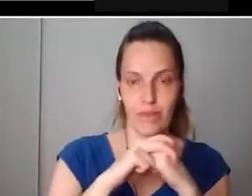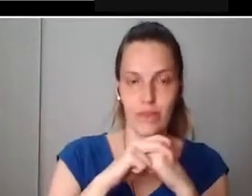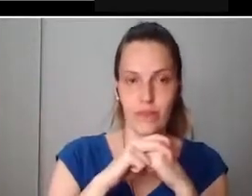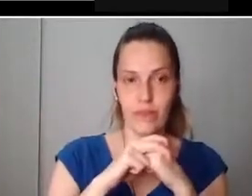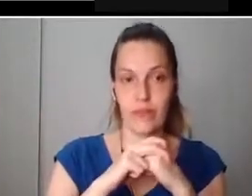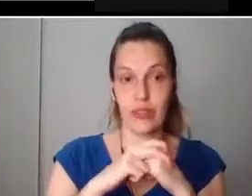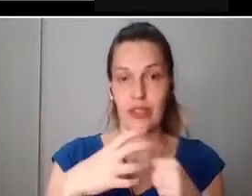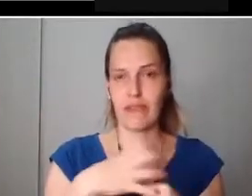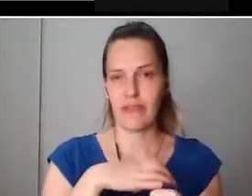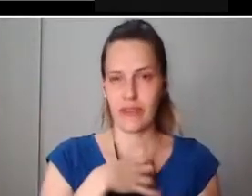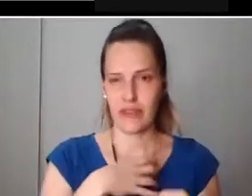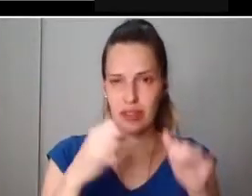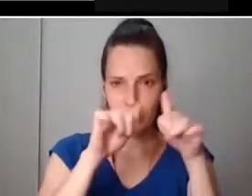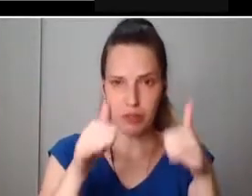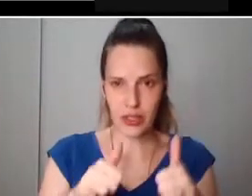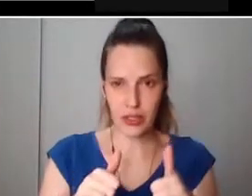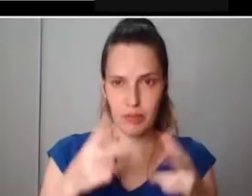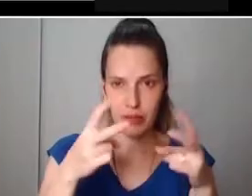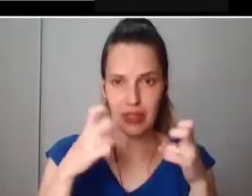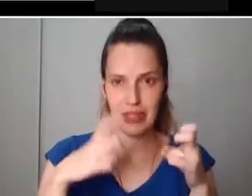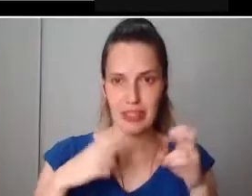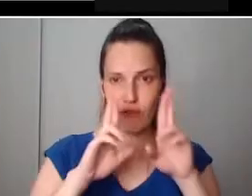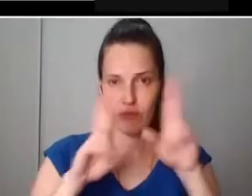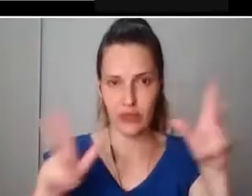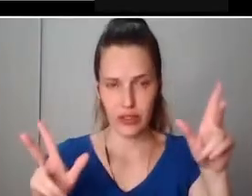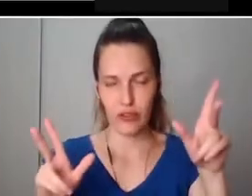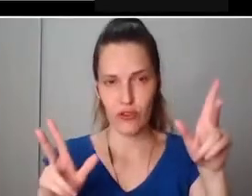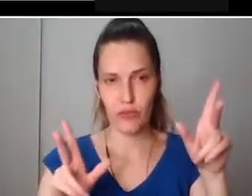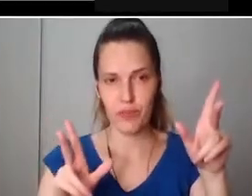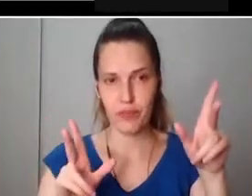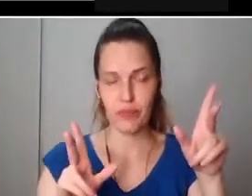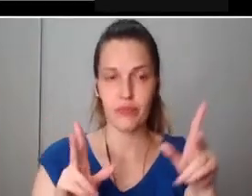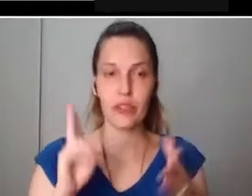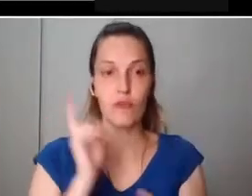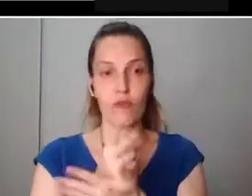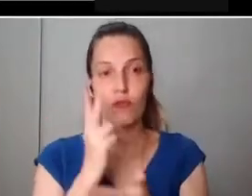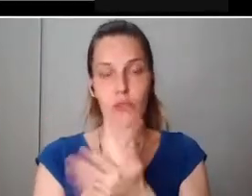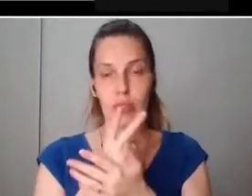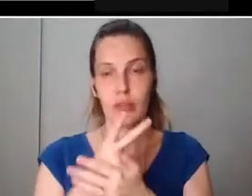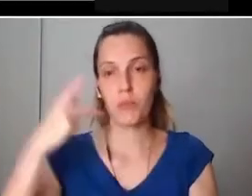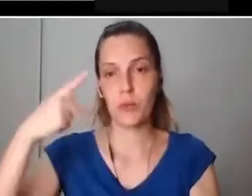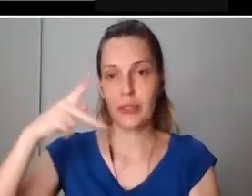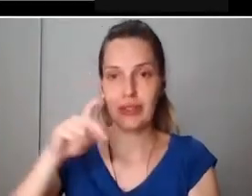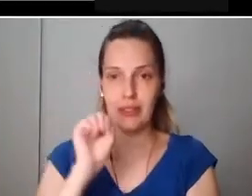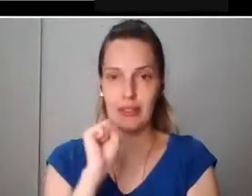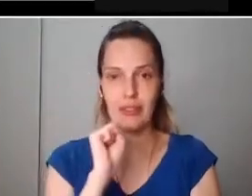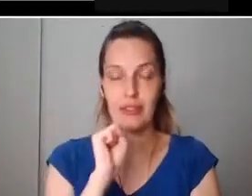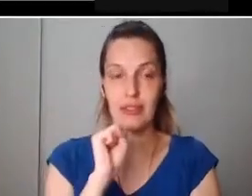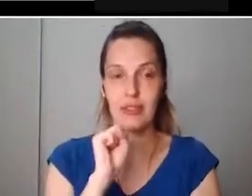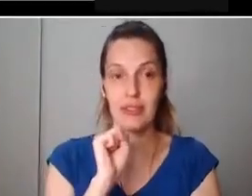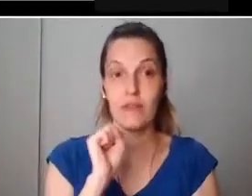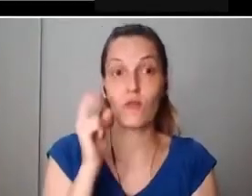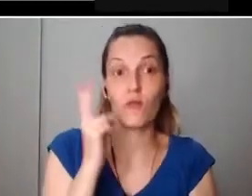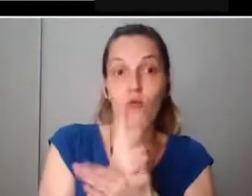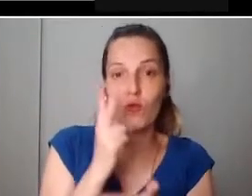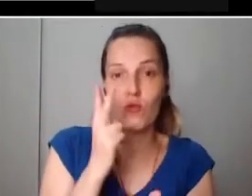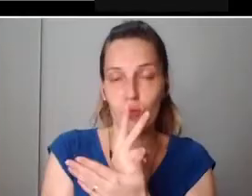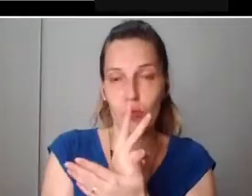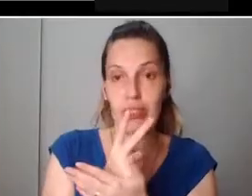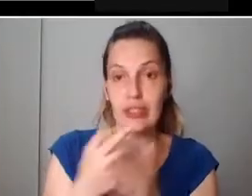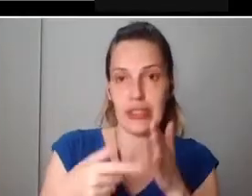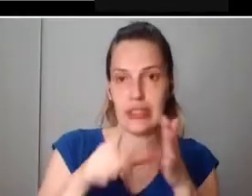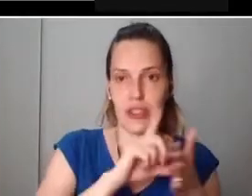dessa. E várias companhias se preocuparam em manter a proteína S nessa forma aqui, pré-fusão.